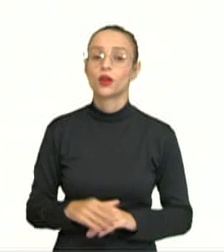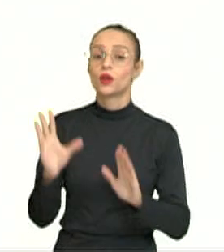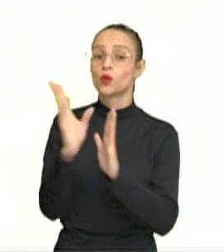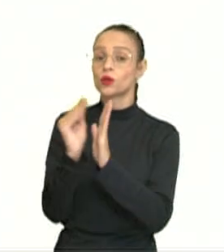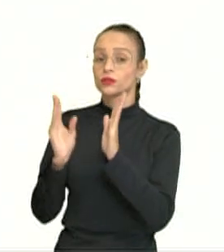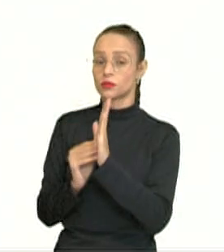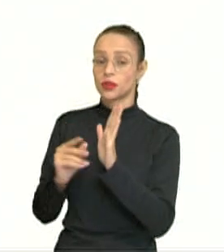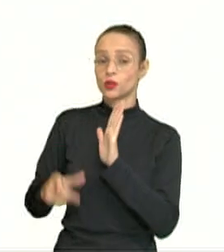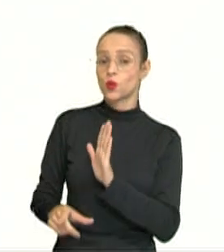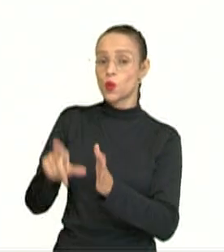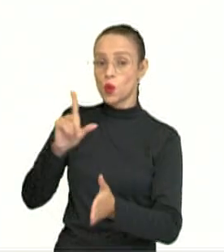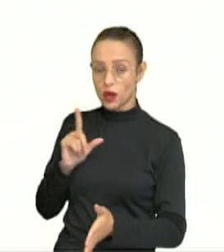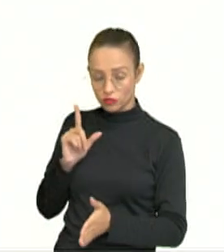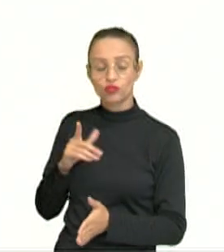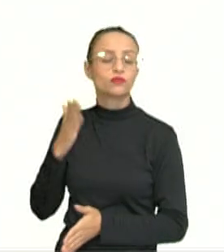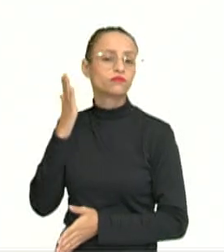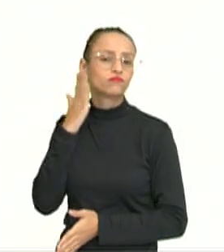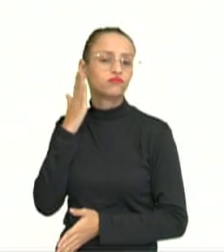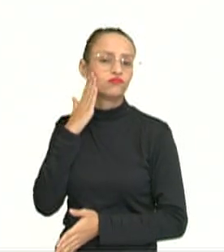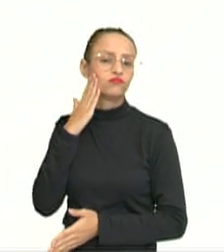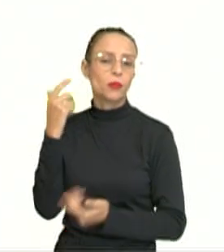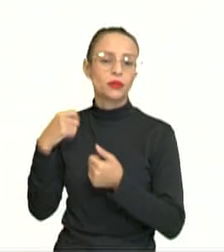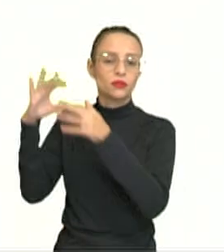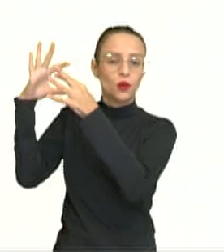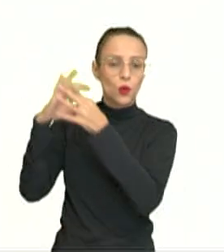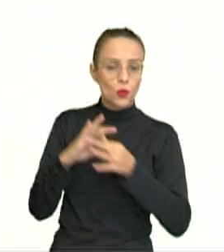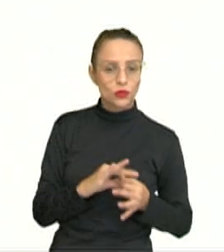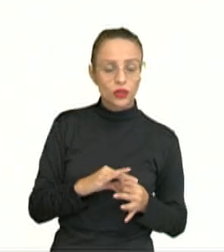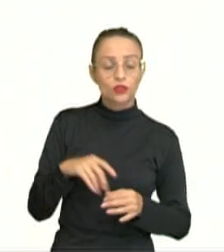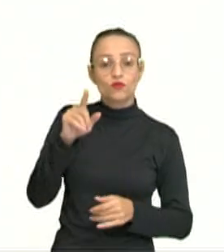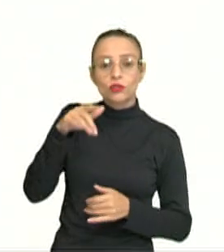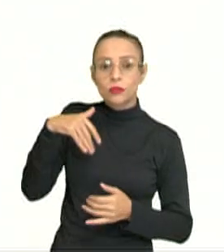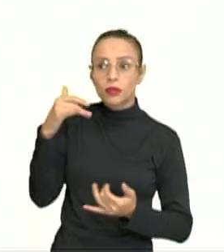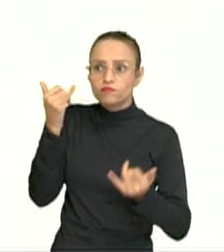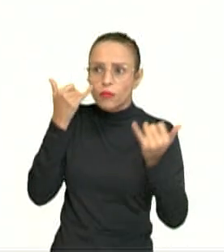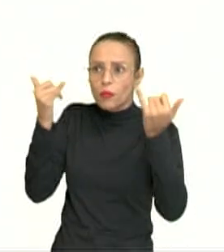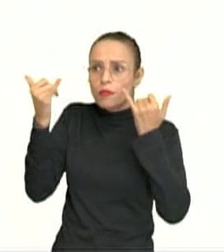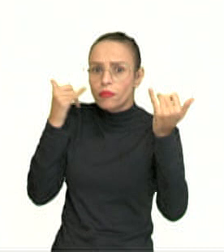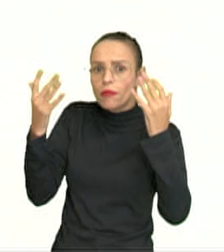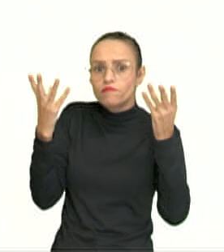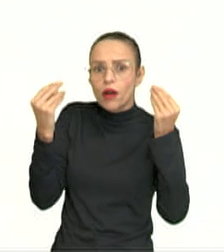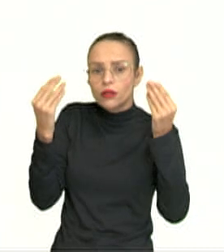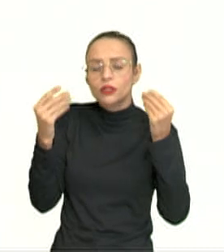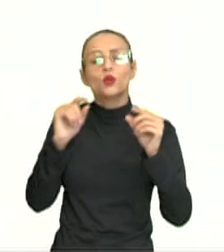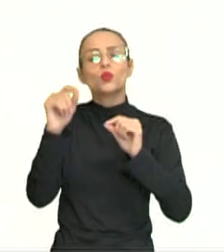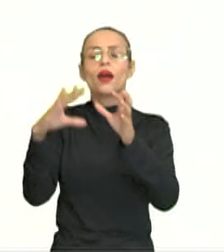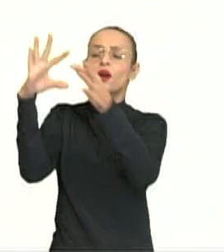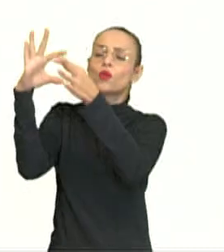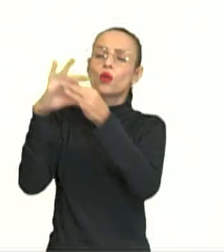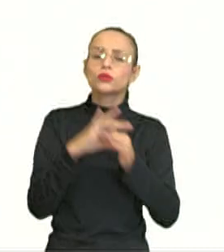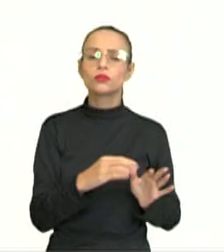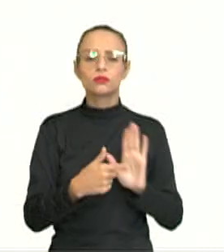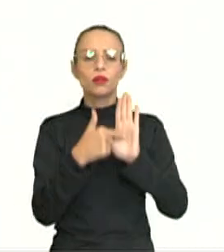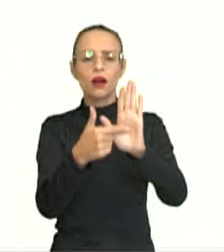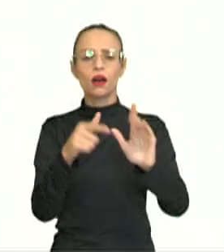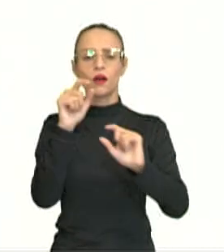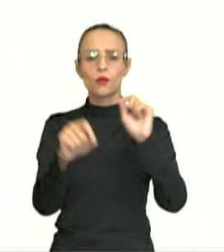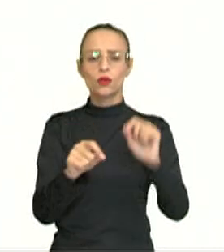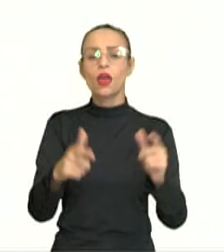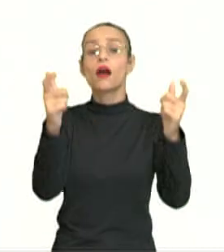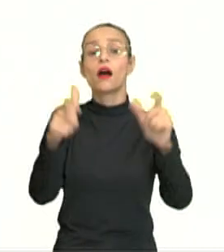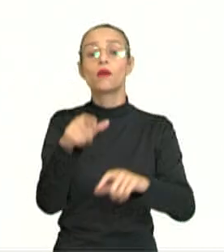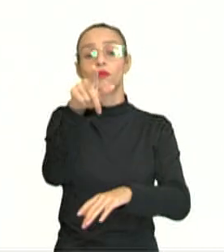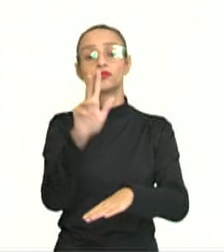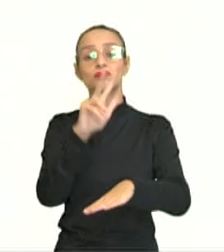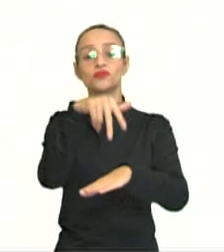É preciso estudar o contexto da apresentação. Quanto mais informações, melhor. O que é o contexto da apresentação? Onde é que